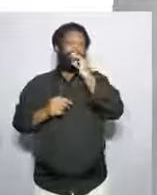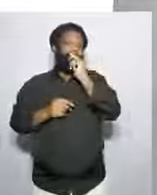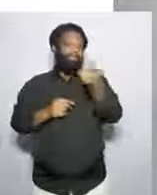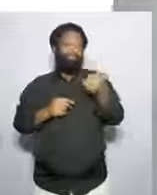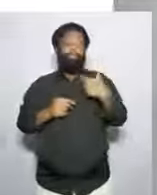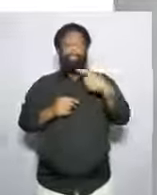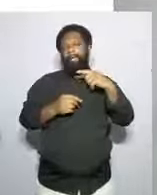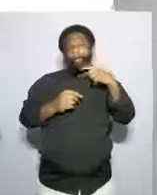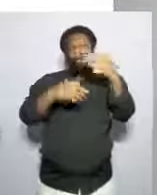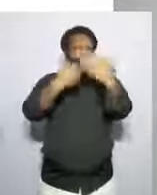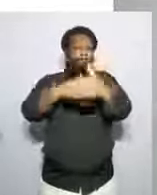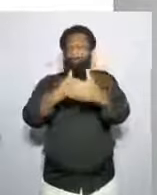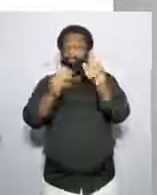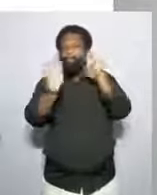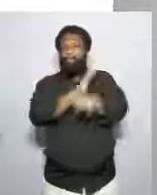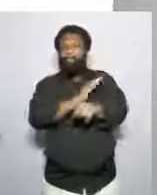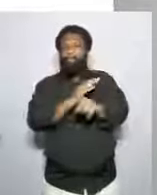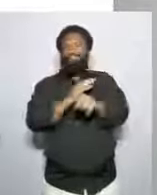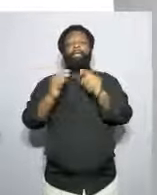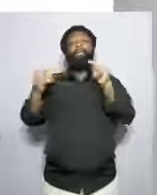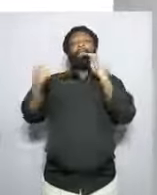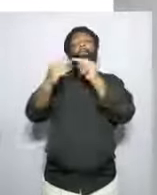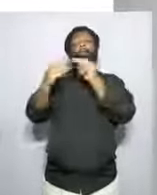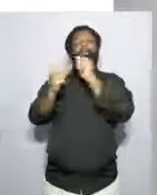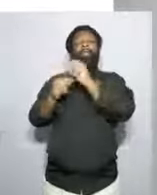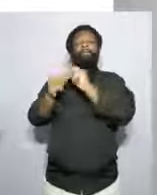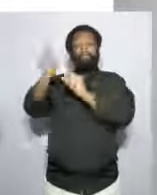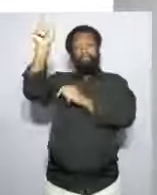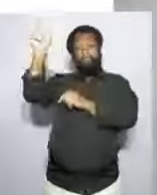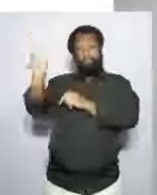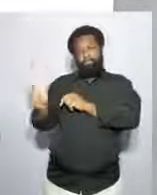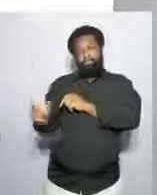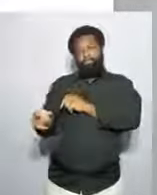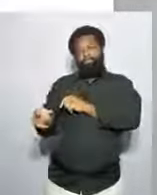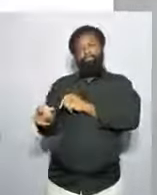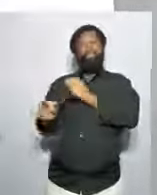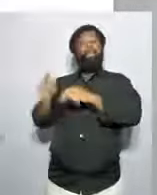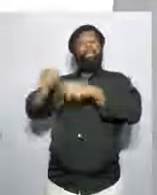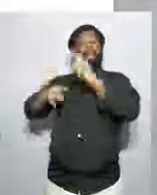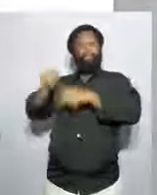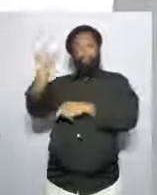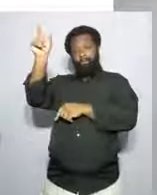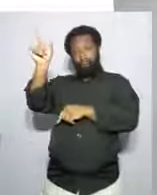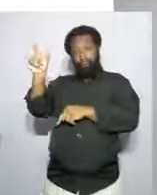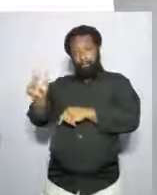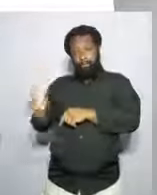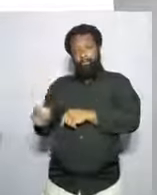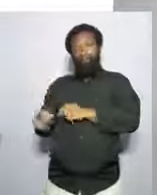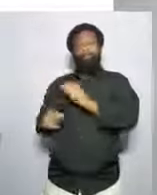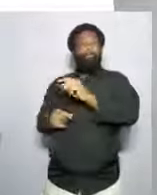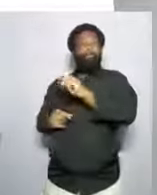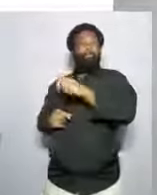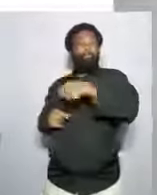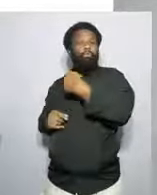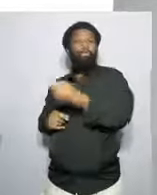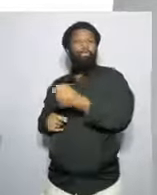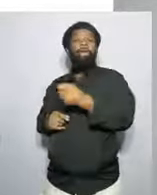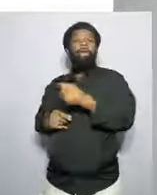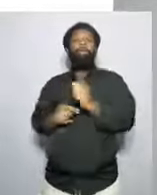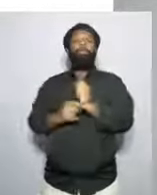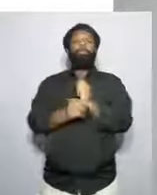quando alguma questão se refere a esses aqui, esses elementos desse grupo, chama-se